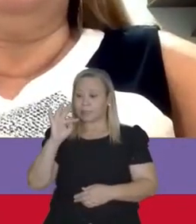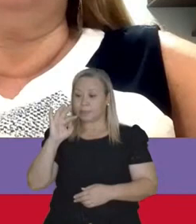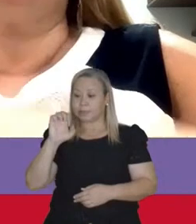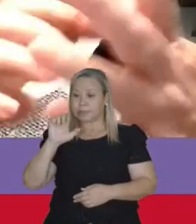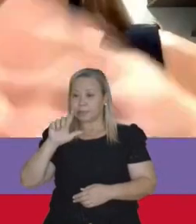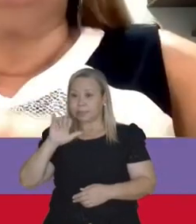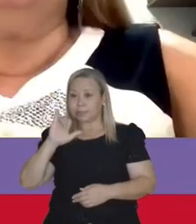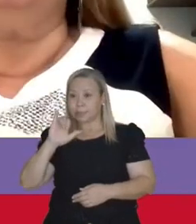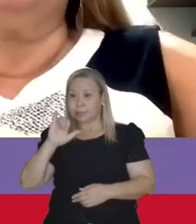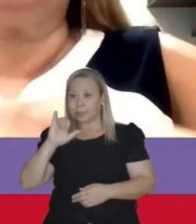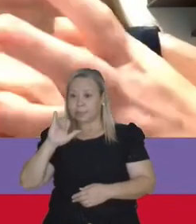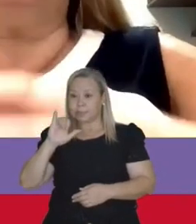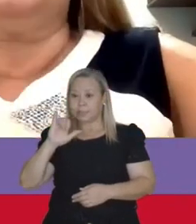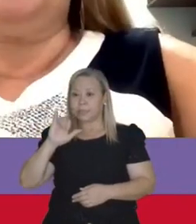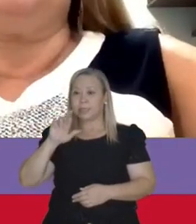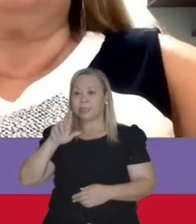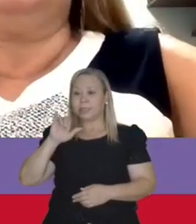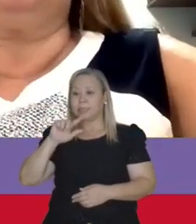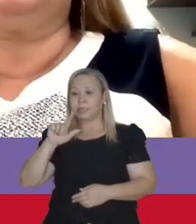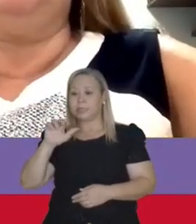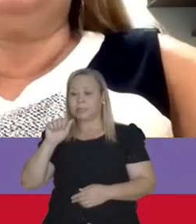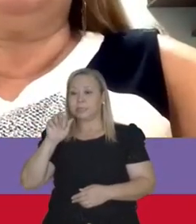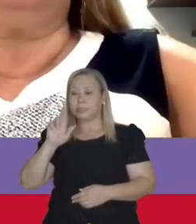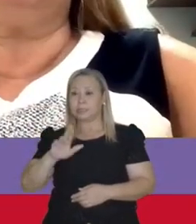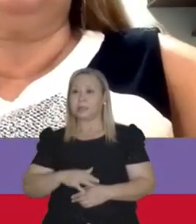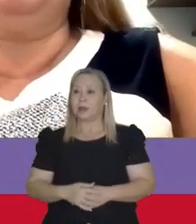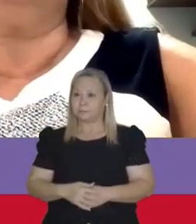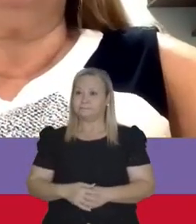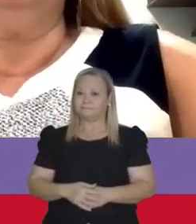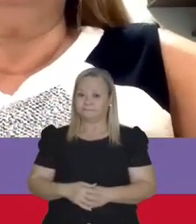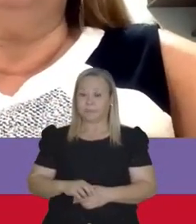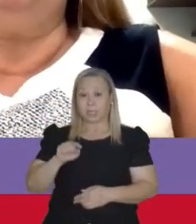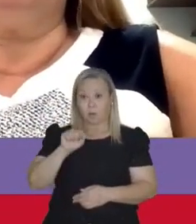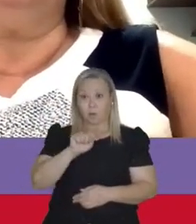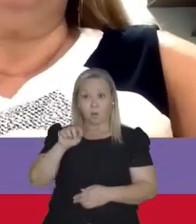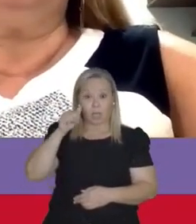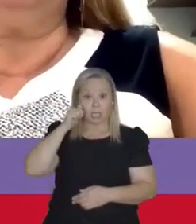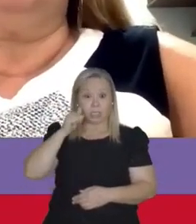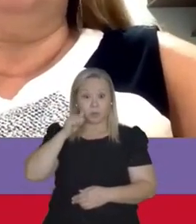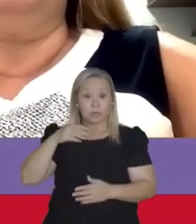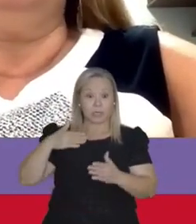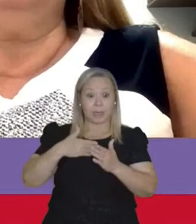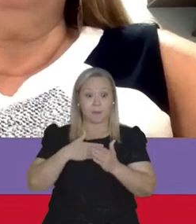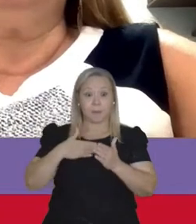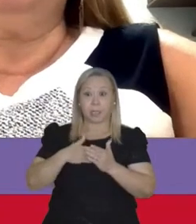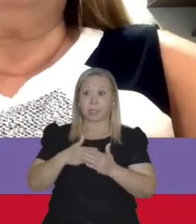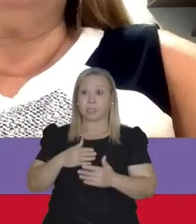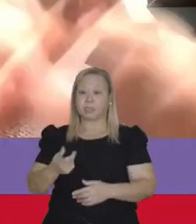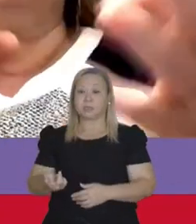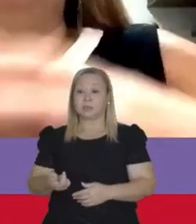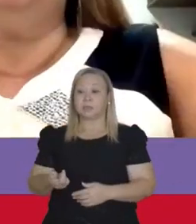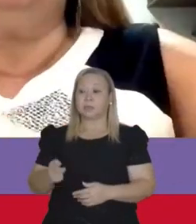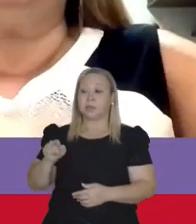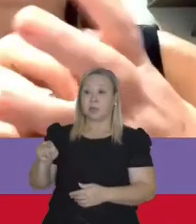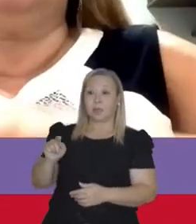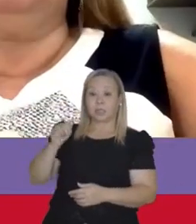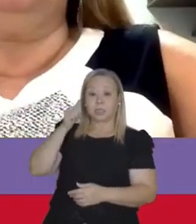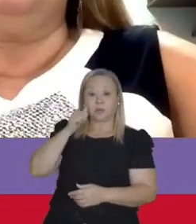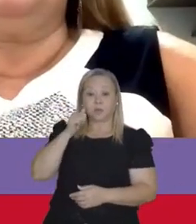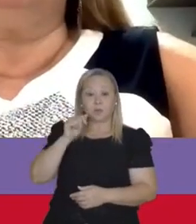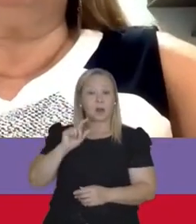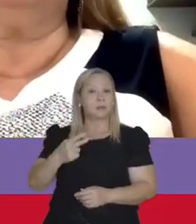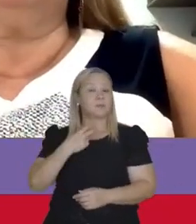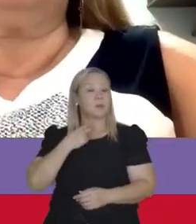inclusive impedindo o exercício da capacidade legal para que essas mulheres não possam fazer escolha, né, de ter ou não filhos